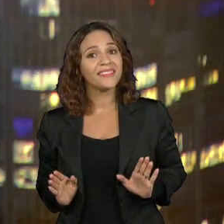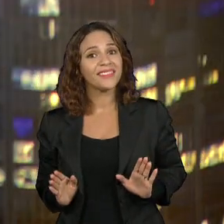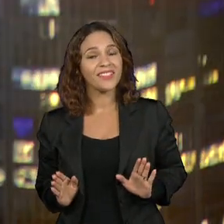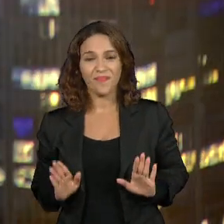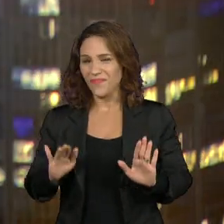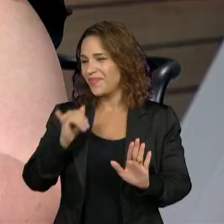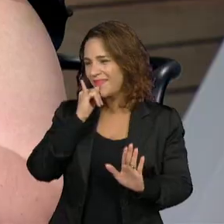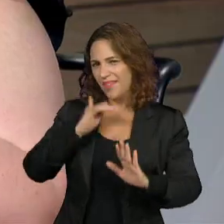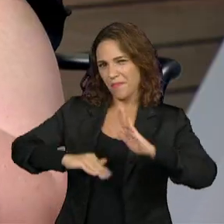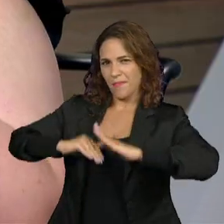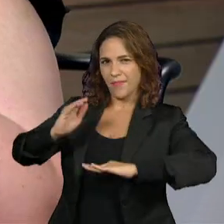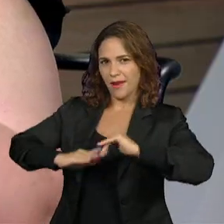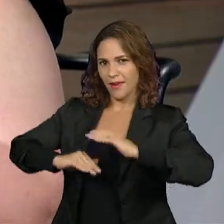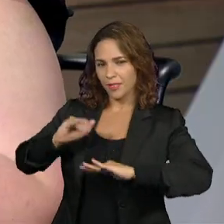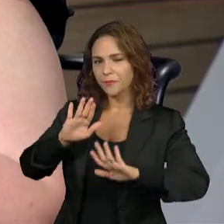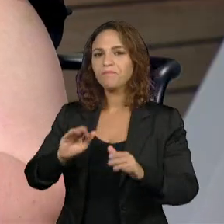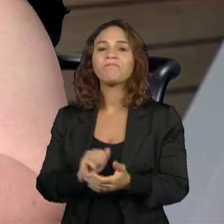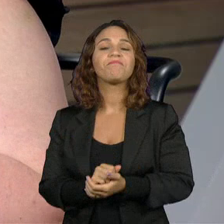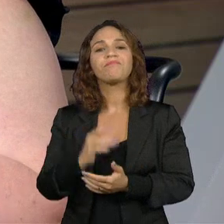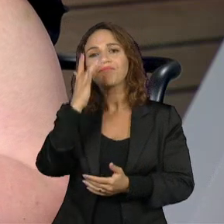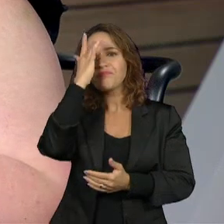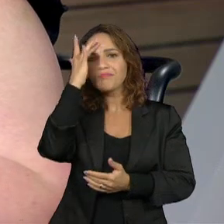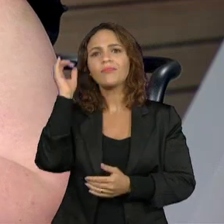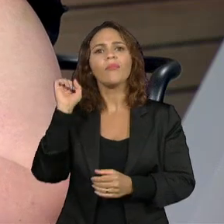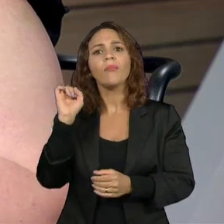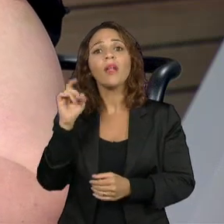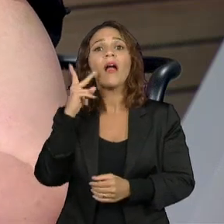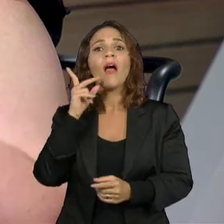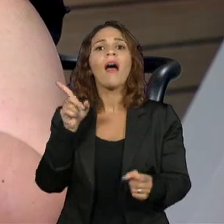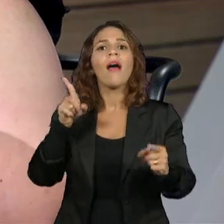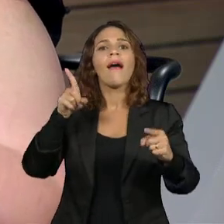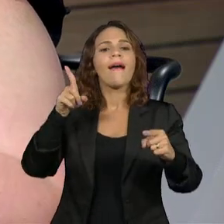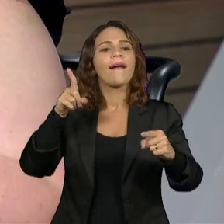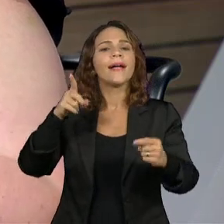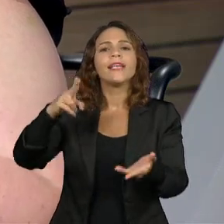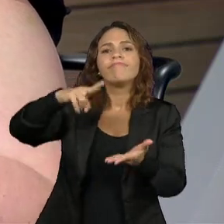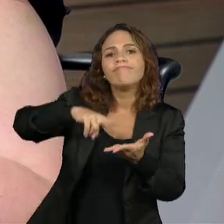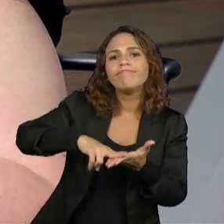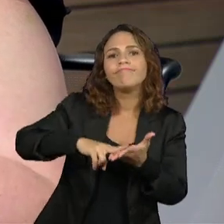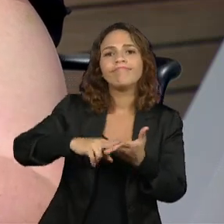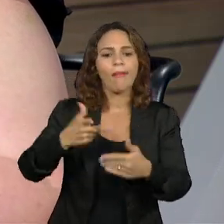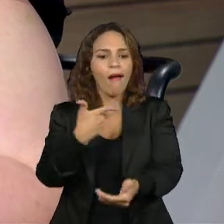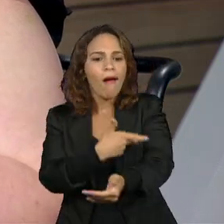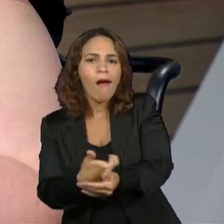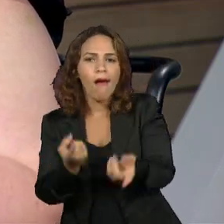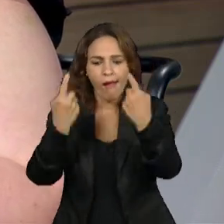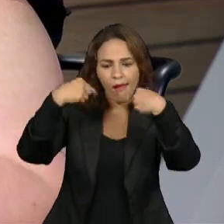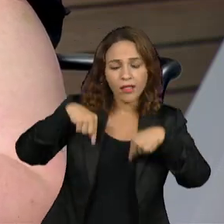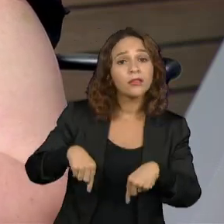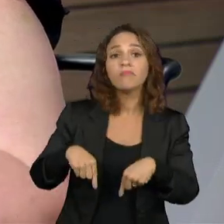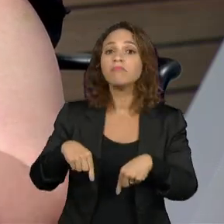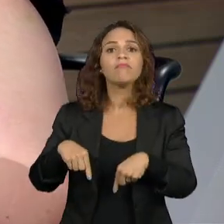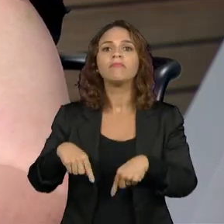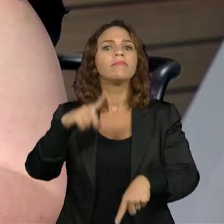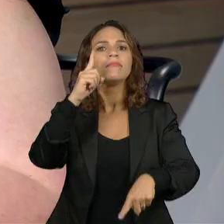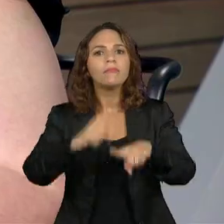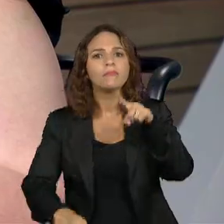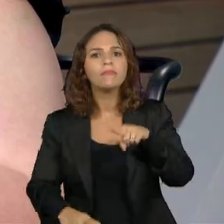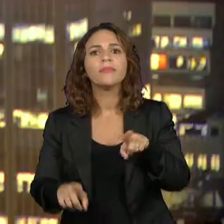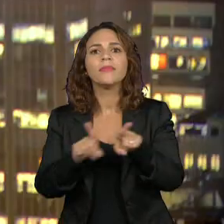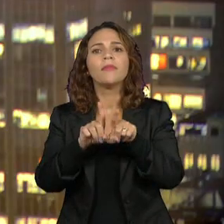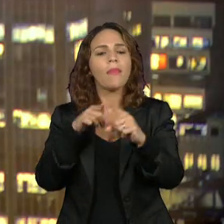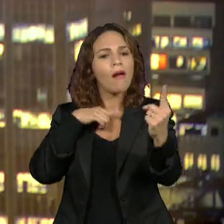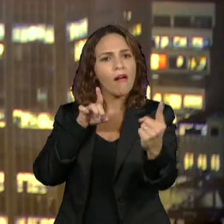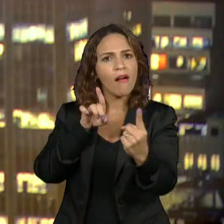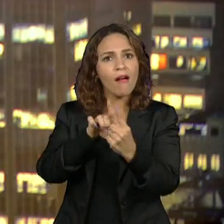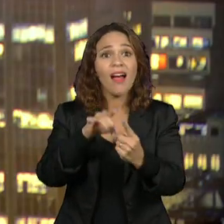prática, principalmente, a pessoa pode ser negada de fazer exames, a pessoa pode perder acesso de buscar um profissional. Por não